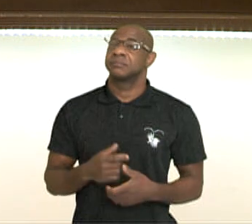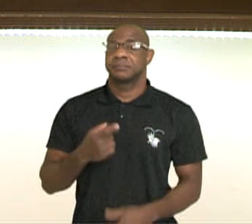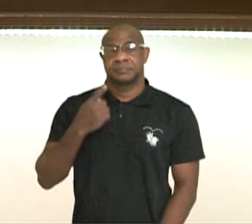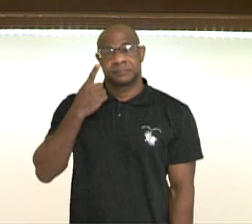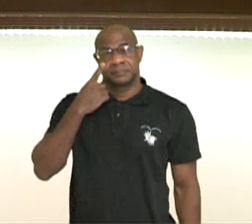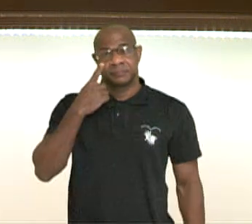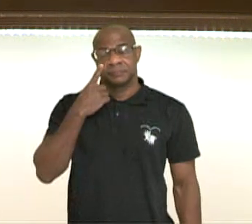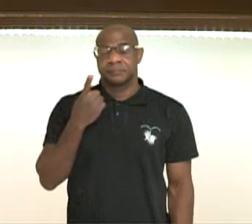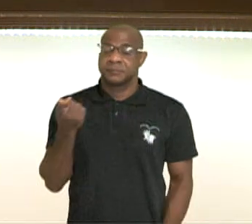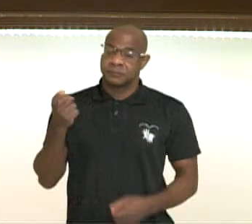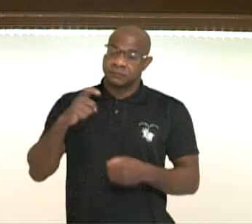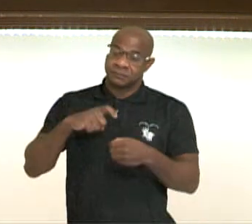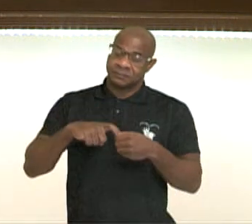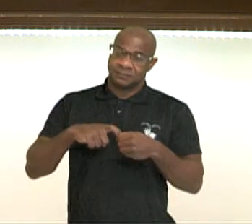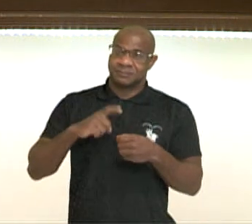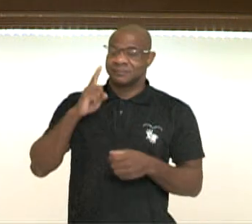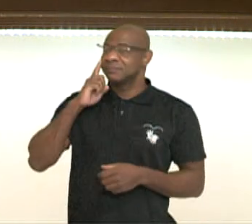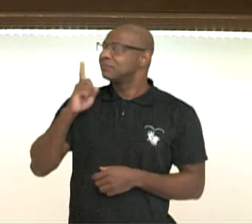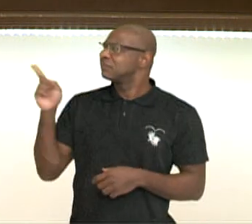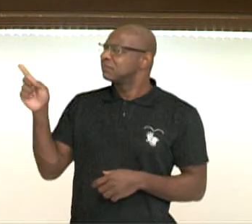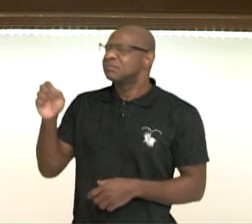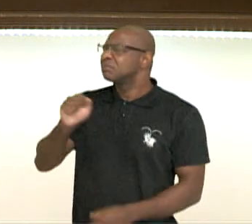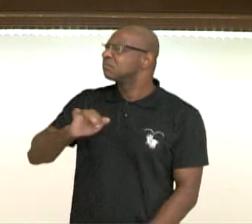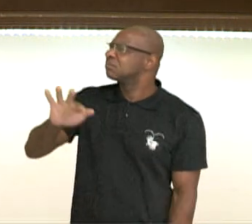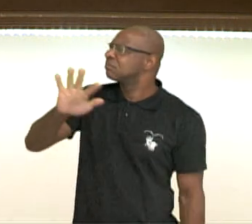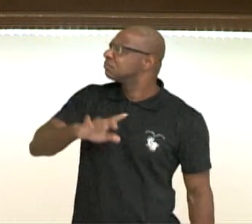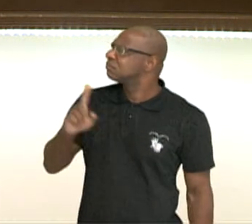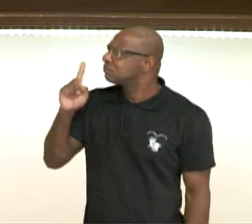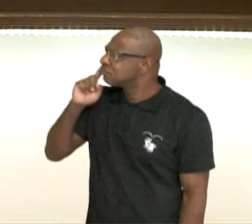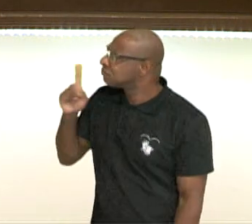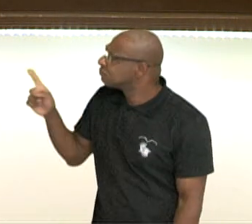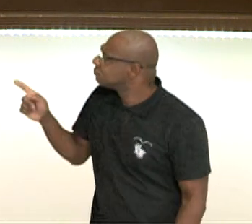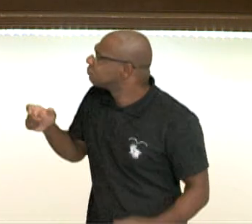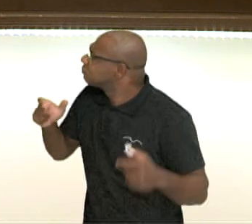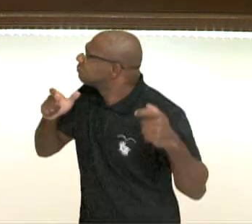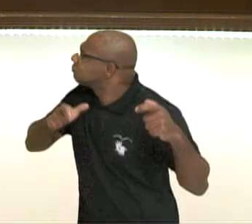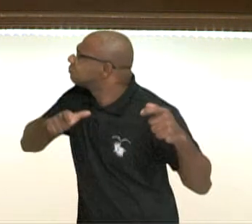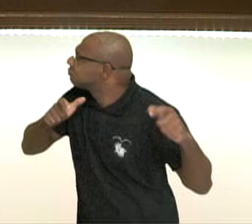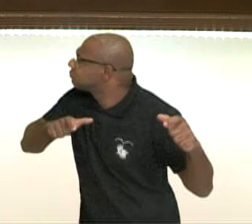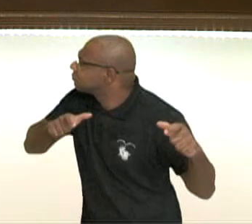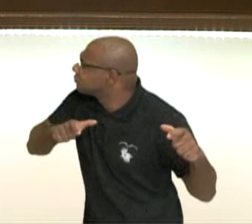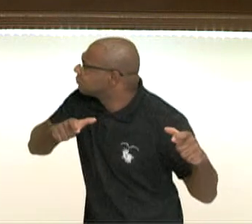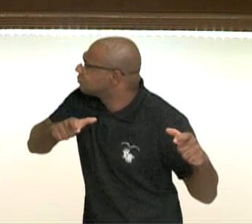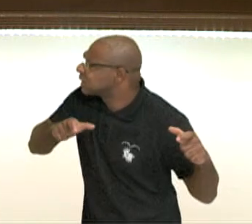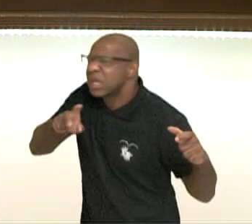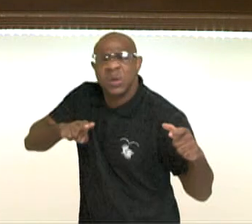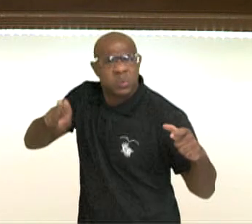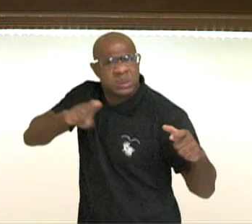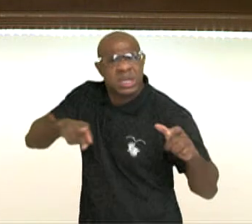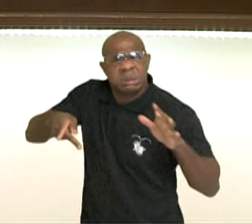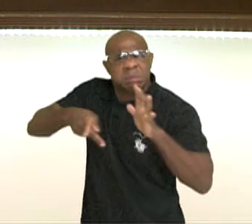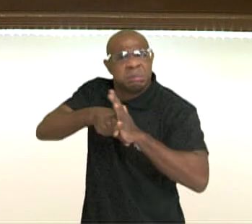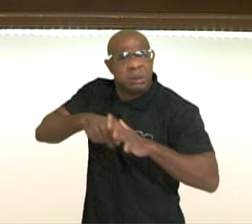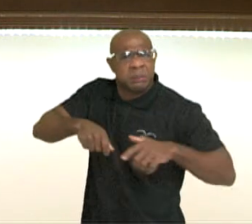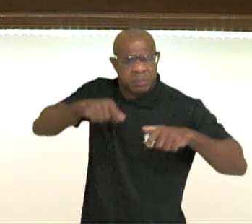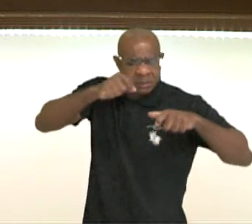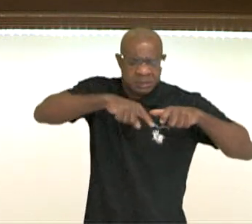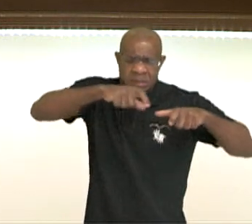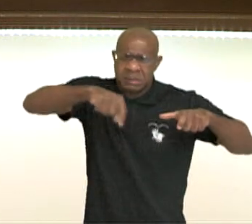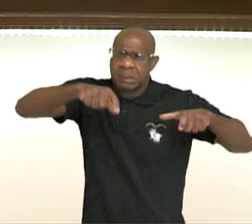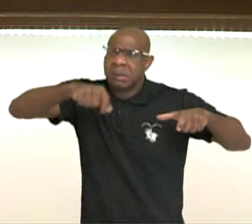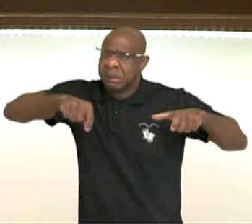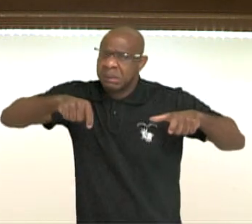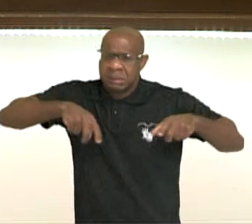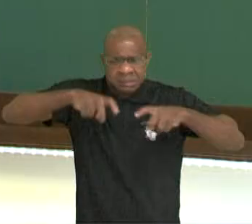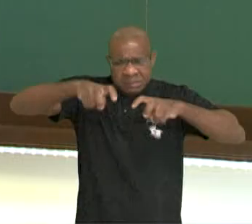Retornamos. E aí? Será que essa imagem, esse espaço é usado para a agricultura ou para a pecuária?